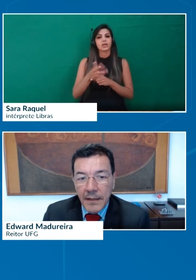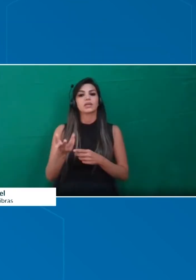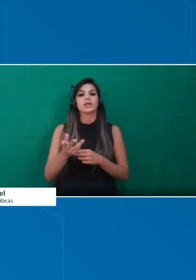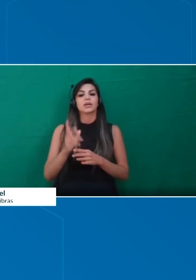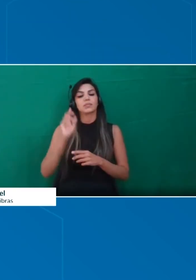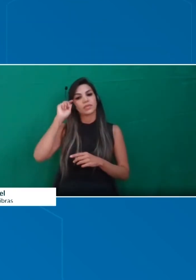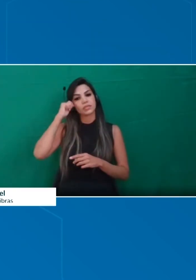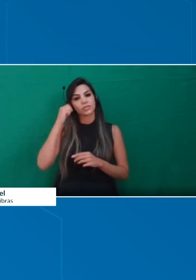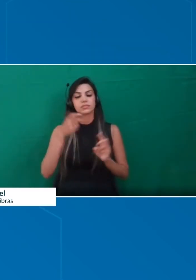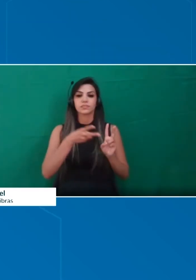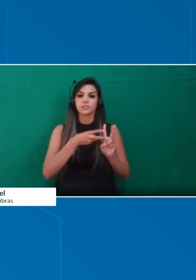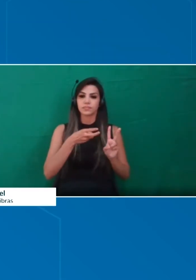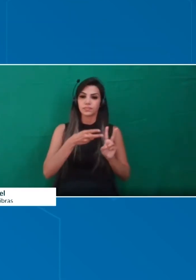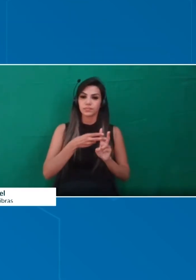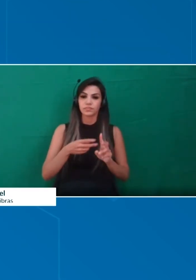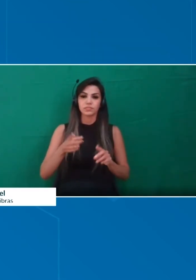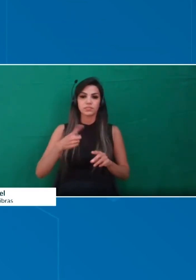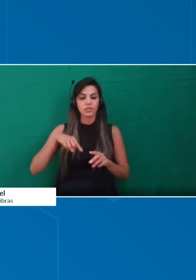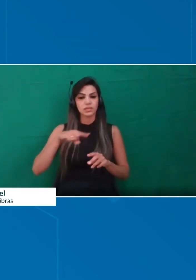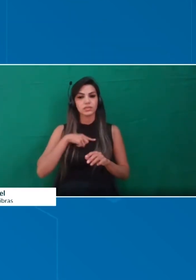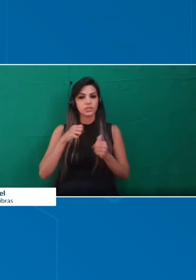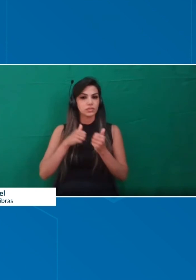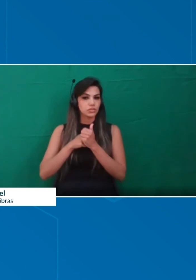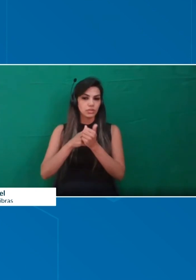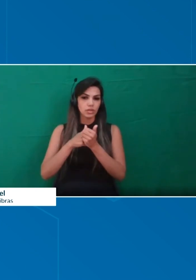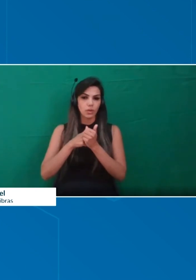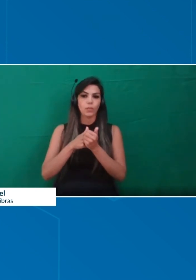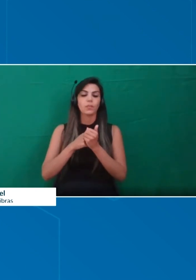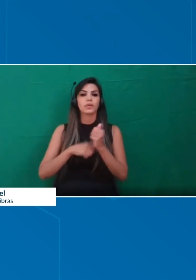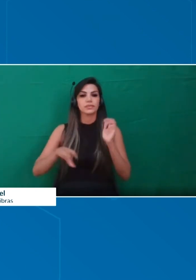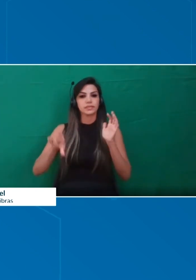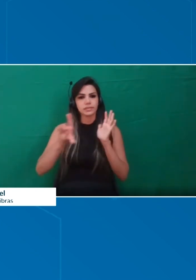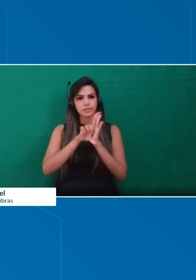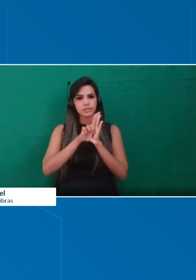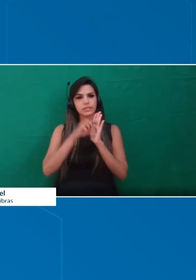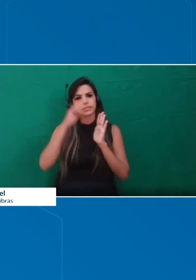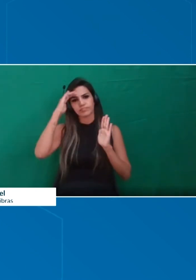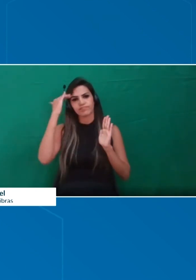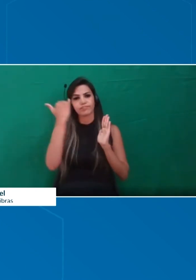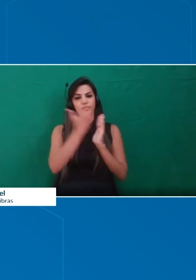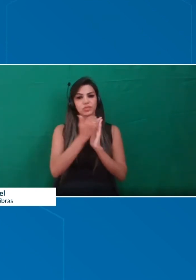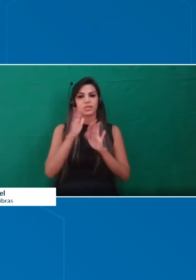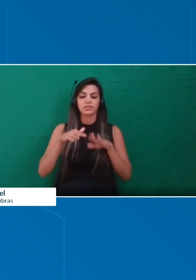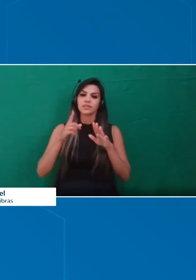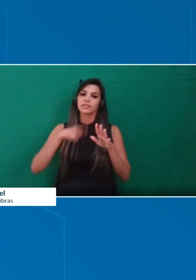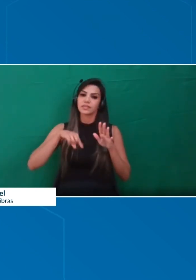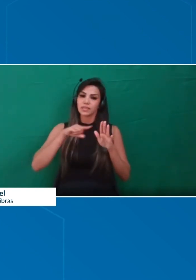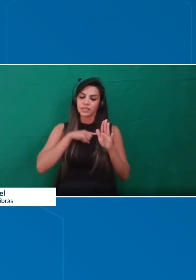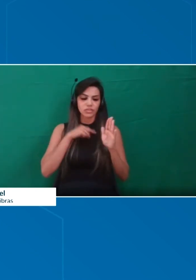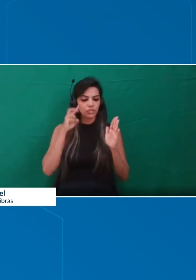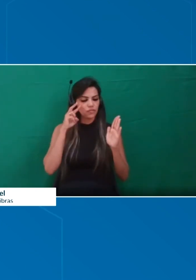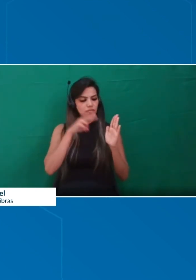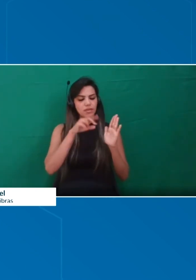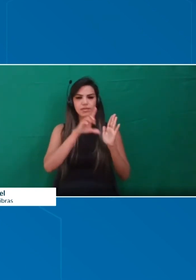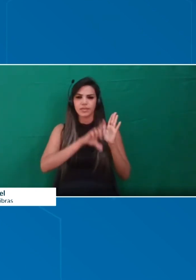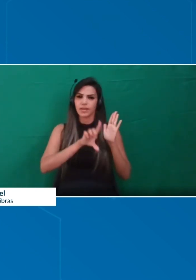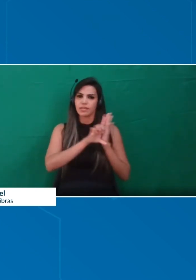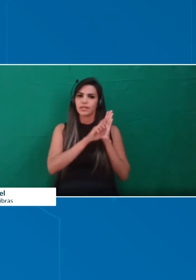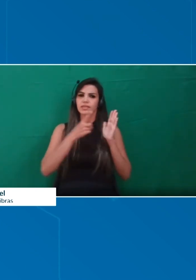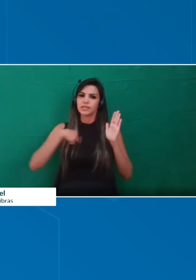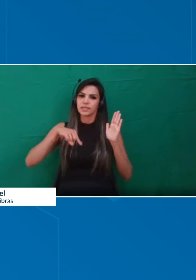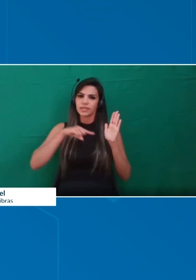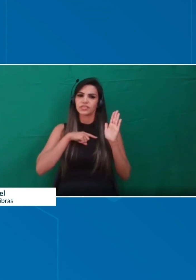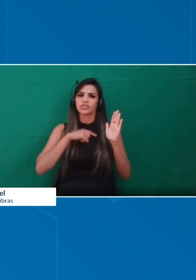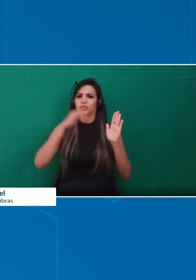negros, e a gente acompanha muito de perto a legislação e às vezes a gente até avança em relação à legislação. Fica